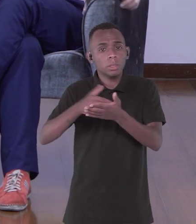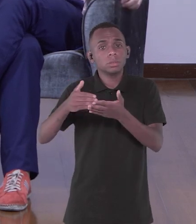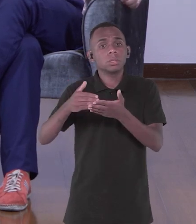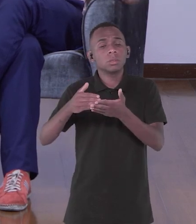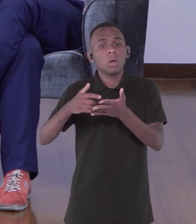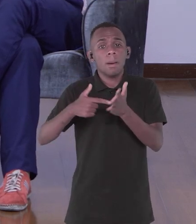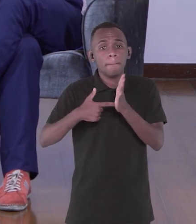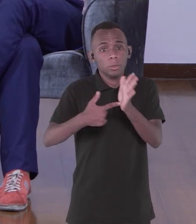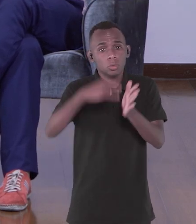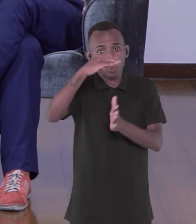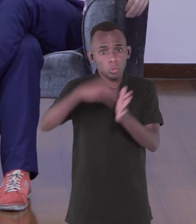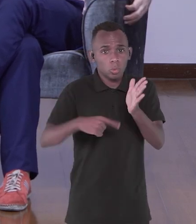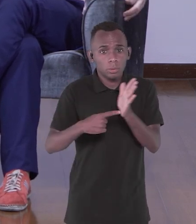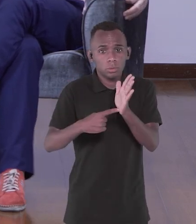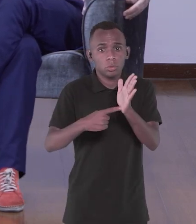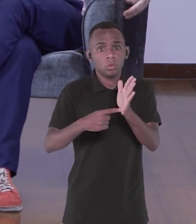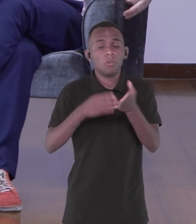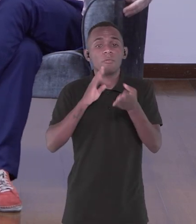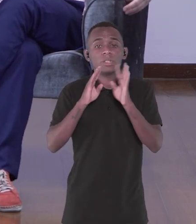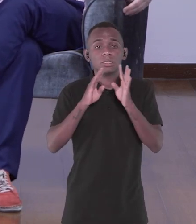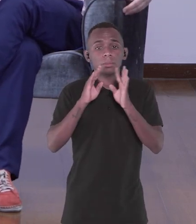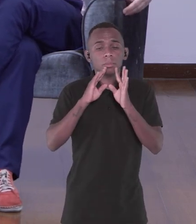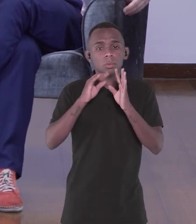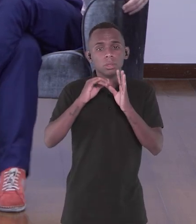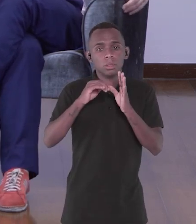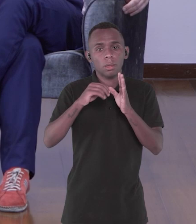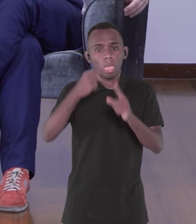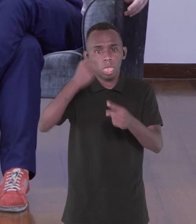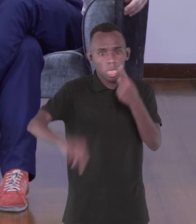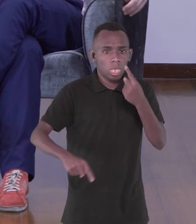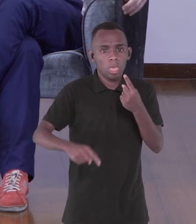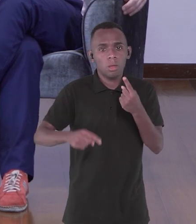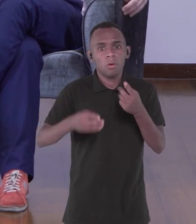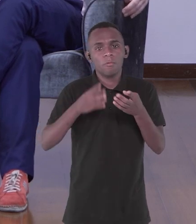foi publicado, o Facebook suspendeu as contas dos generais.